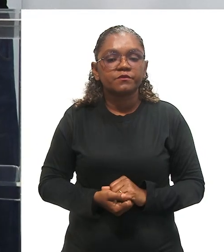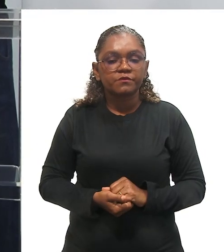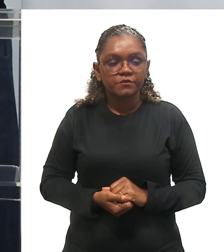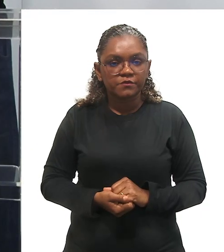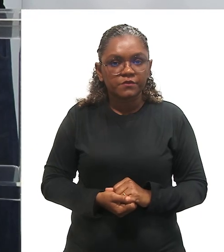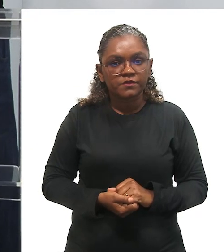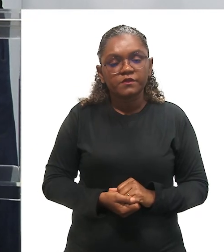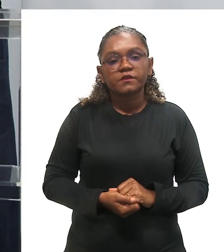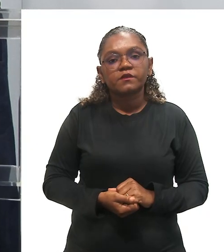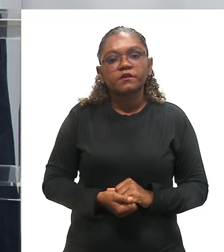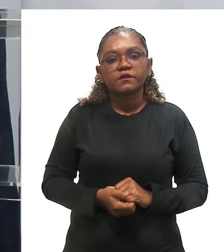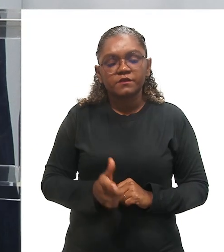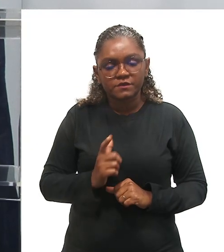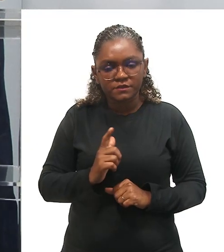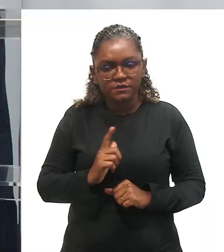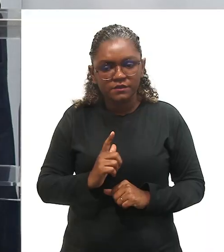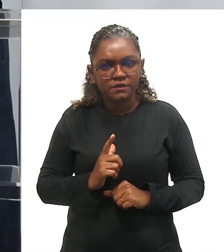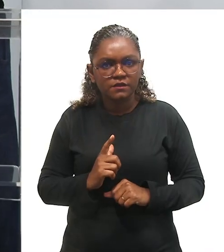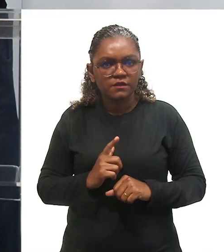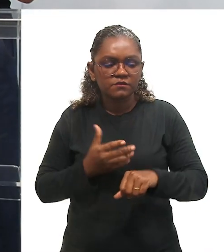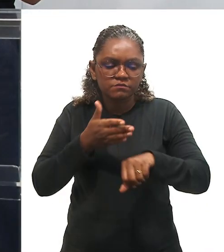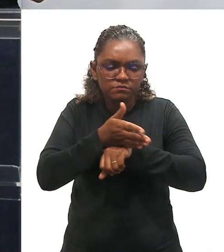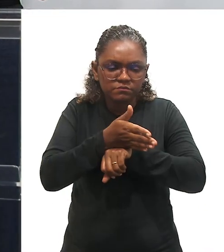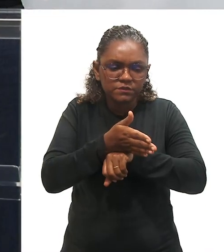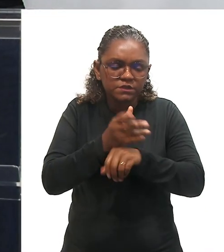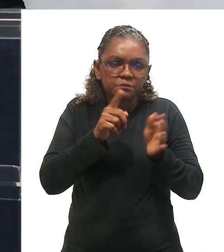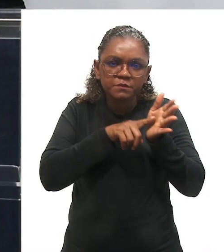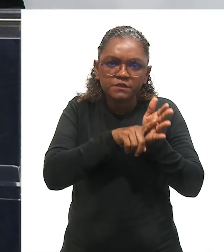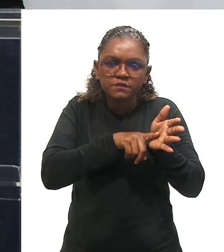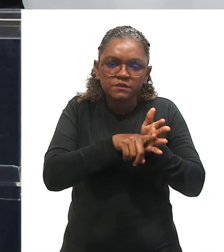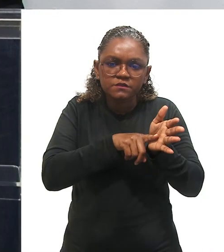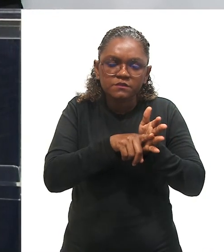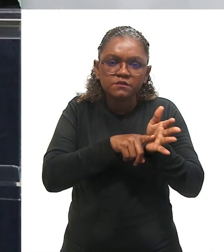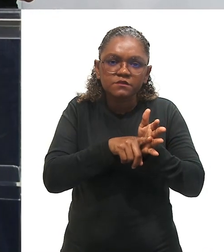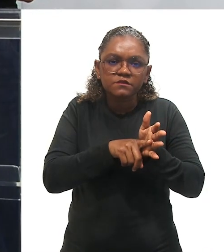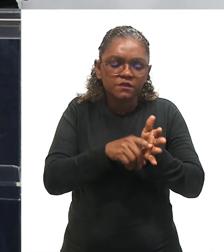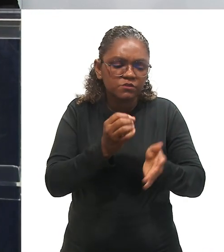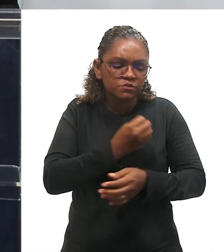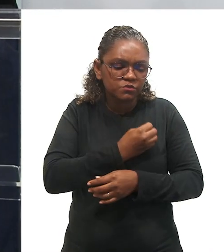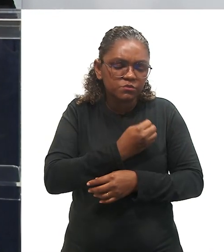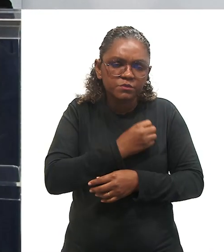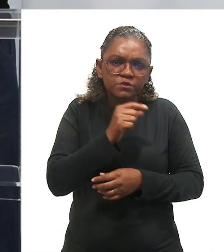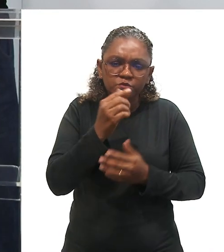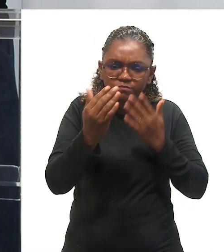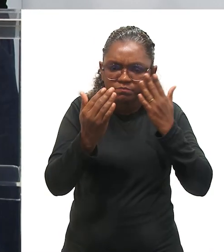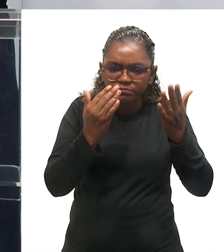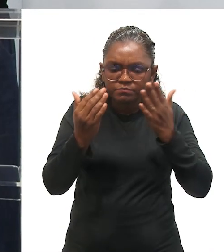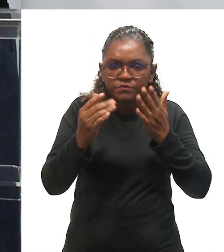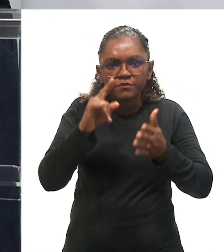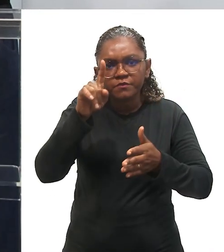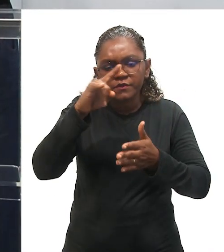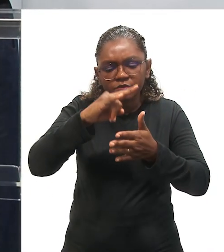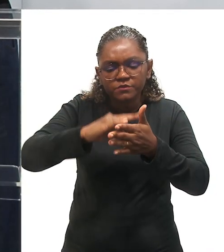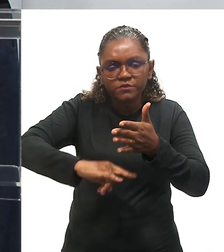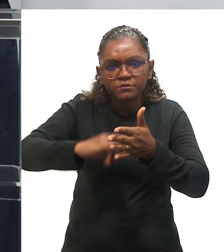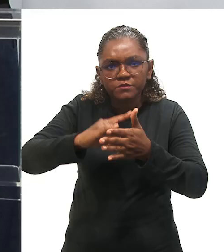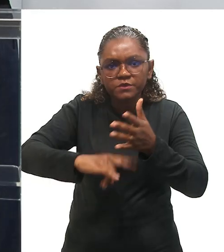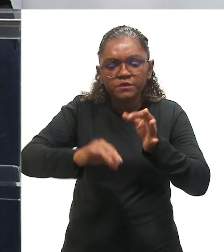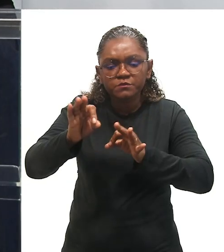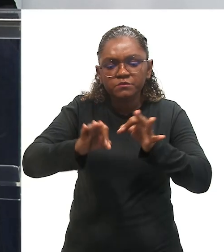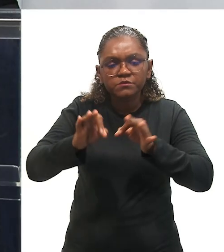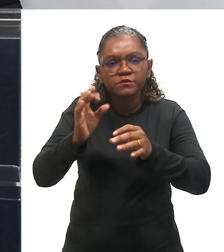ter como consultar. Que número é esse? Através do plano de contas, através do